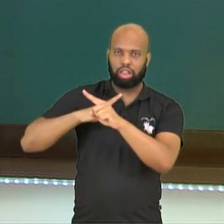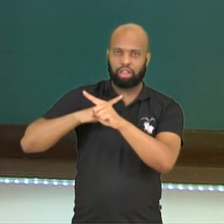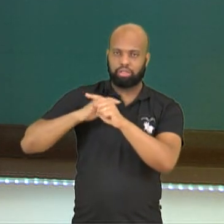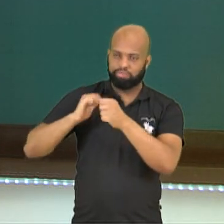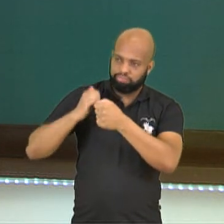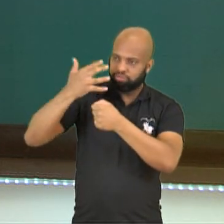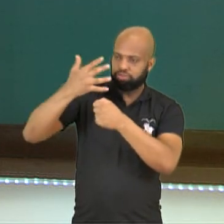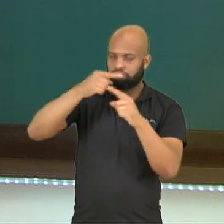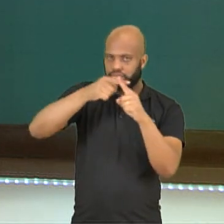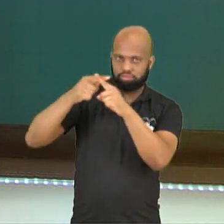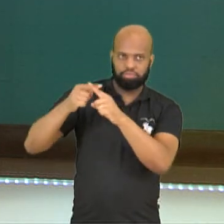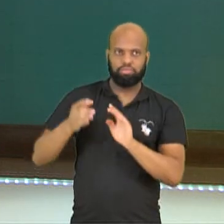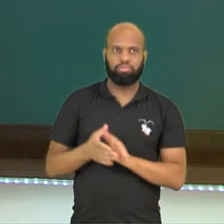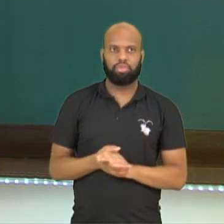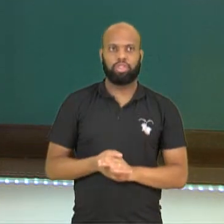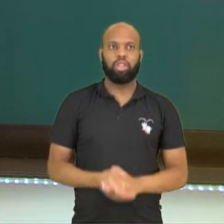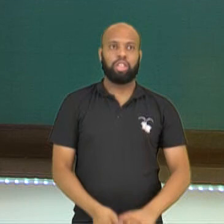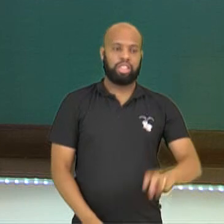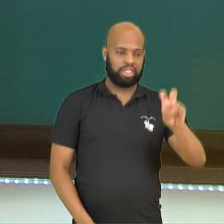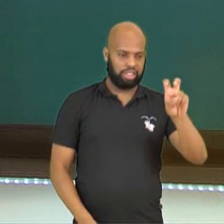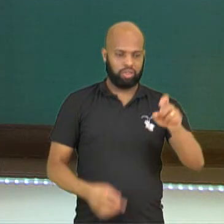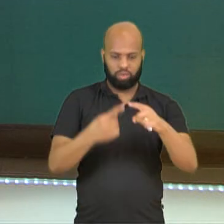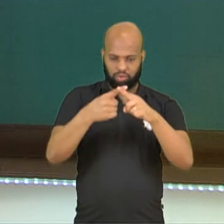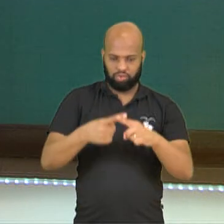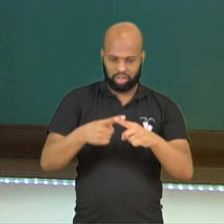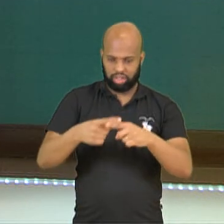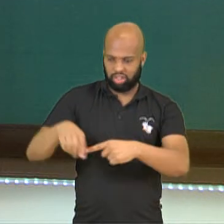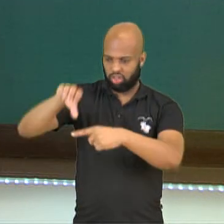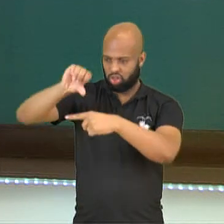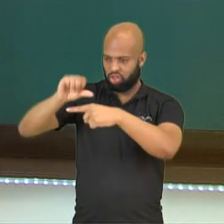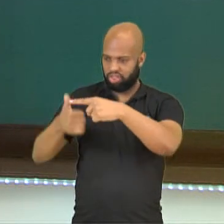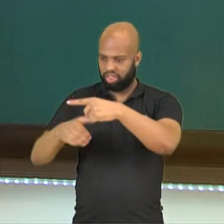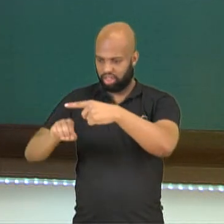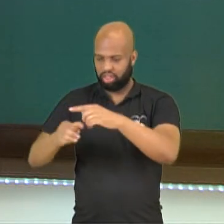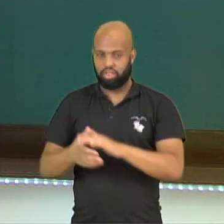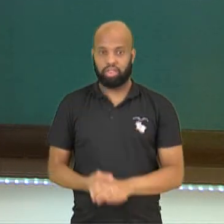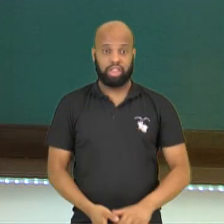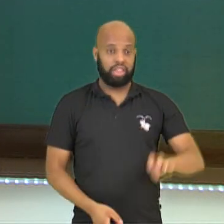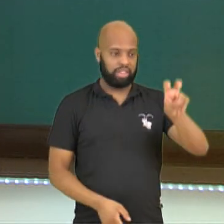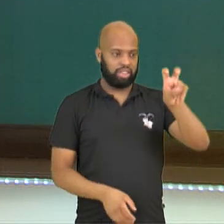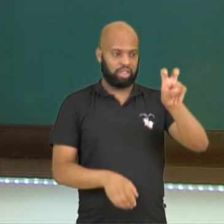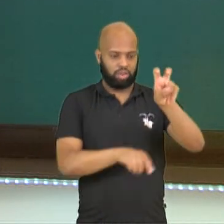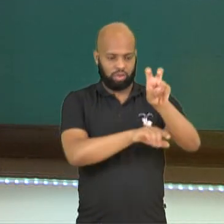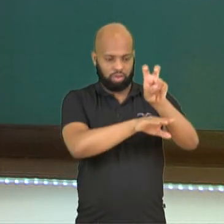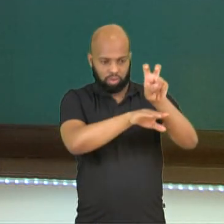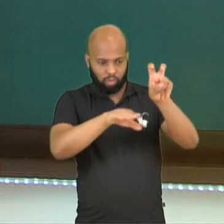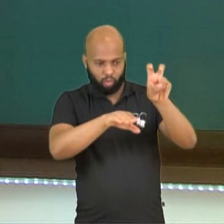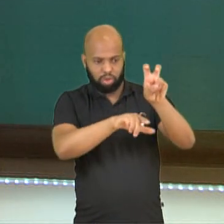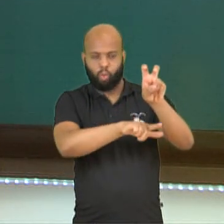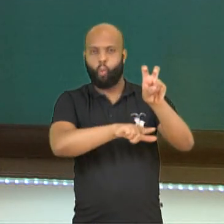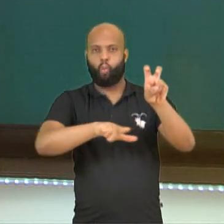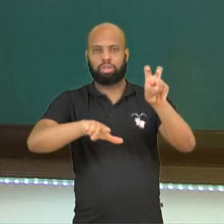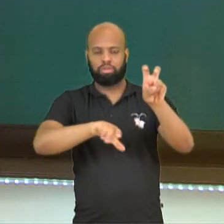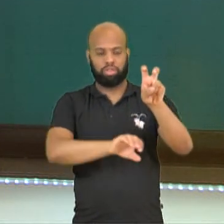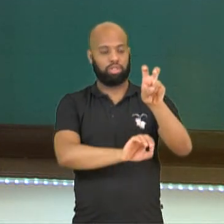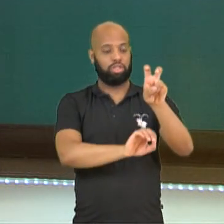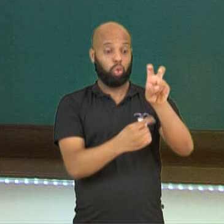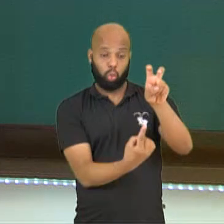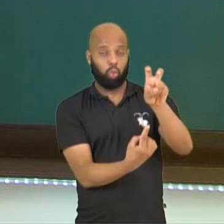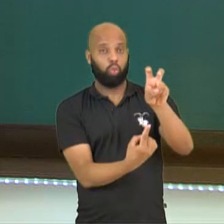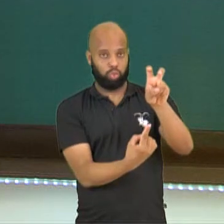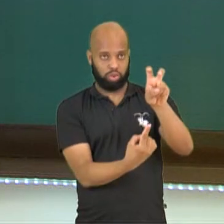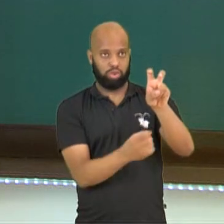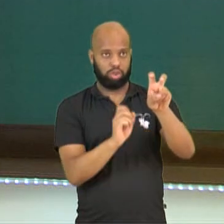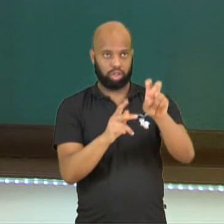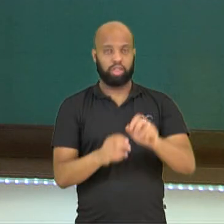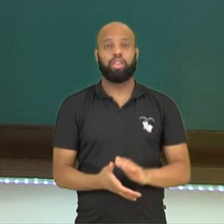Então, 5 vezes 9 décimos. Lembrando que o 5 é numerador, tá? Então, ele multiplica só o 9. 5 vezes 9,